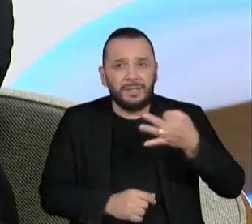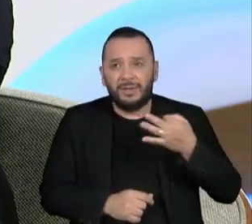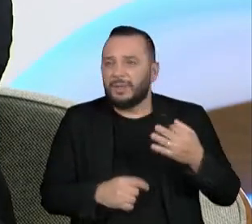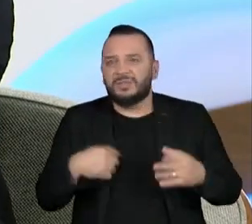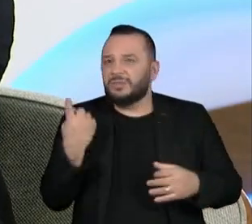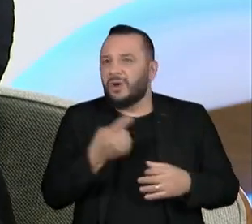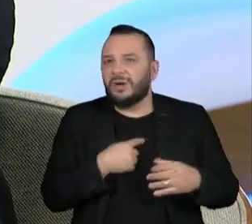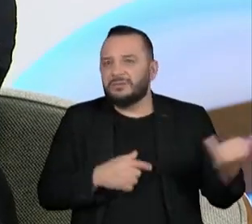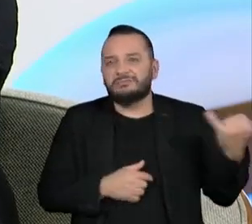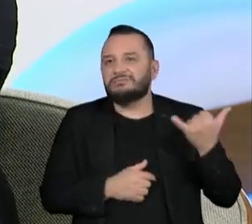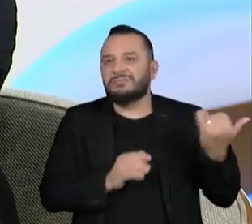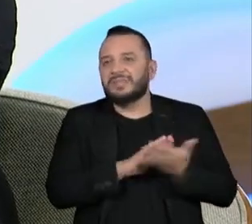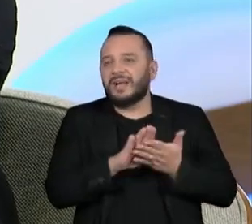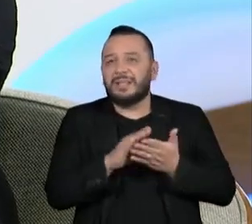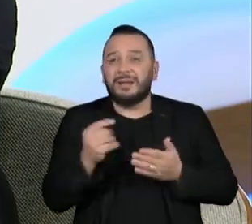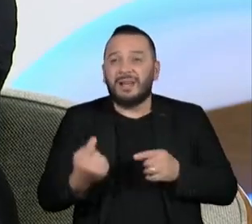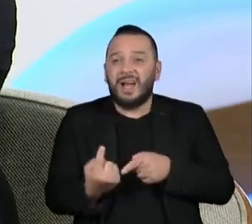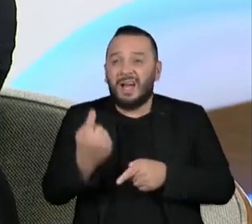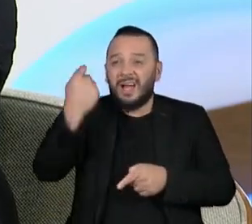de alguma forma,